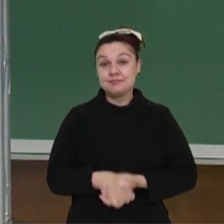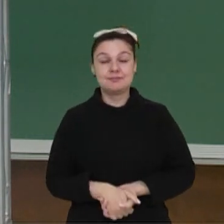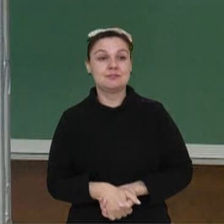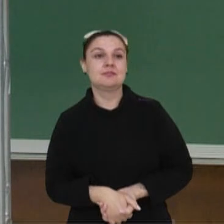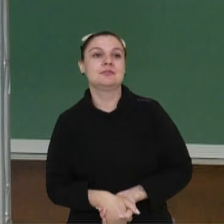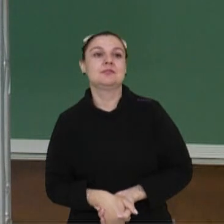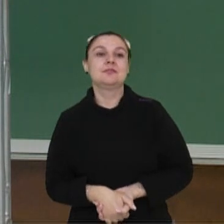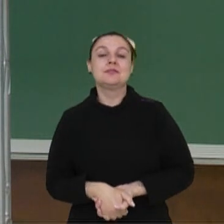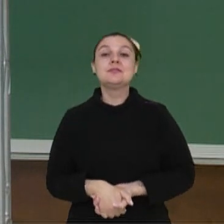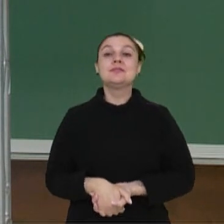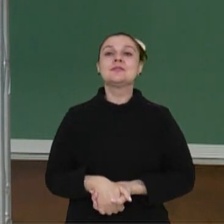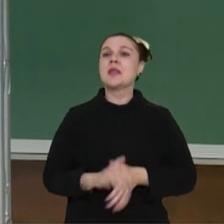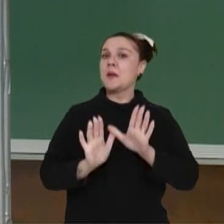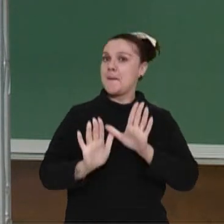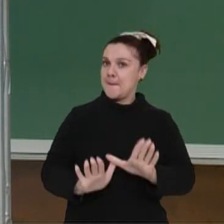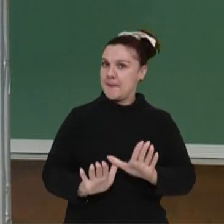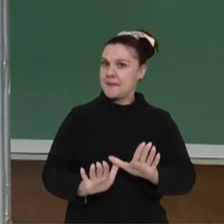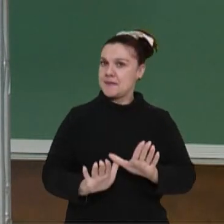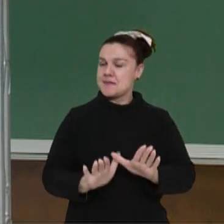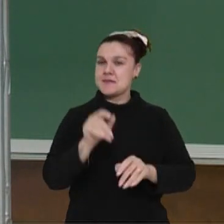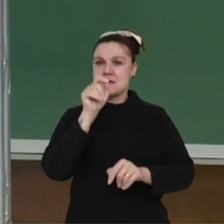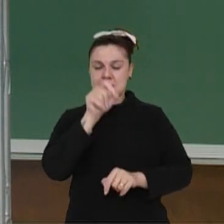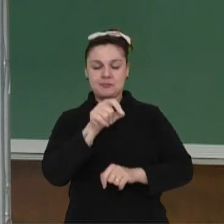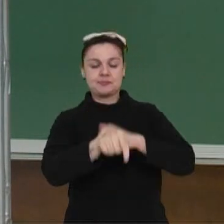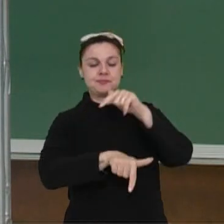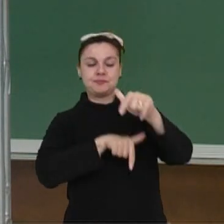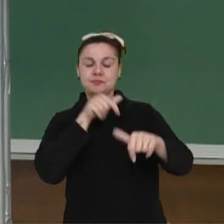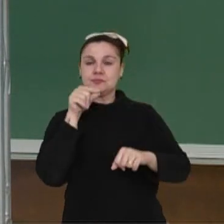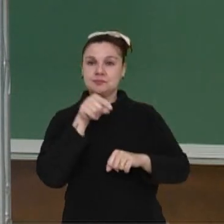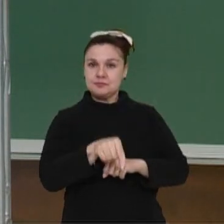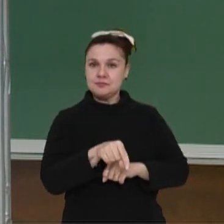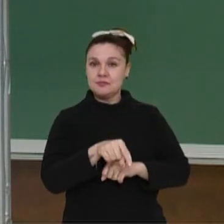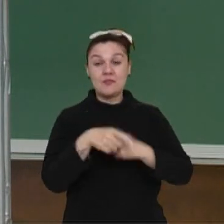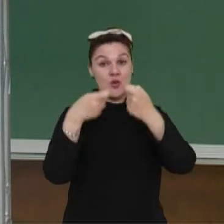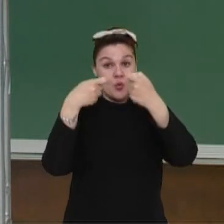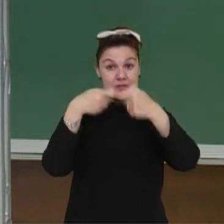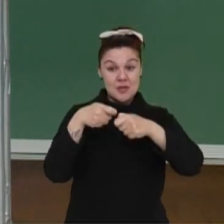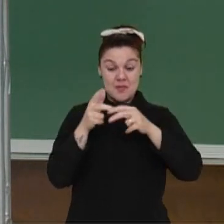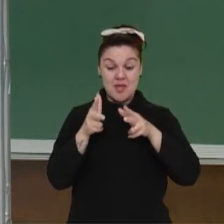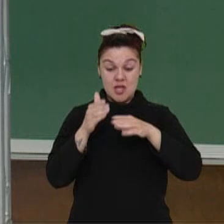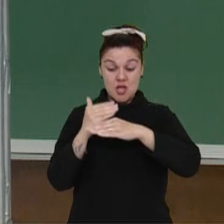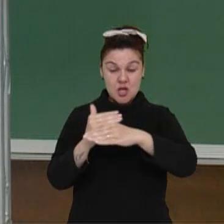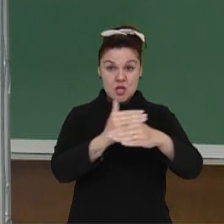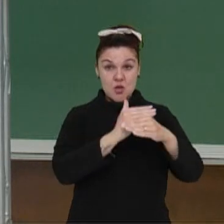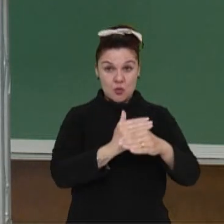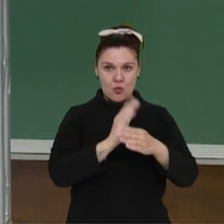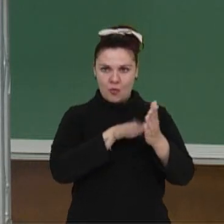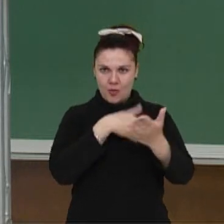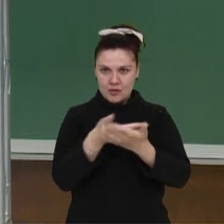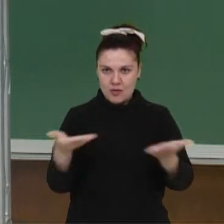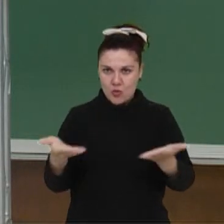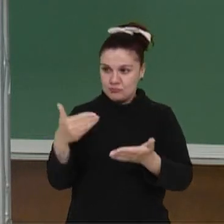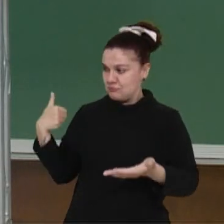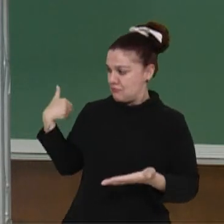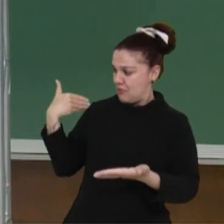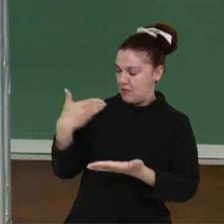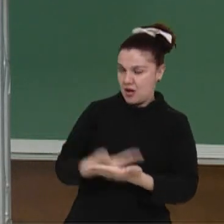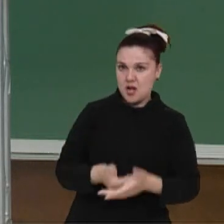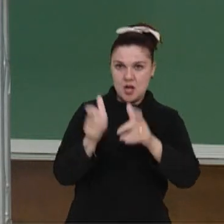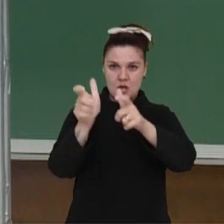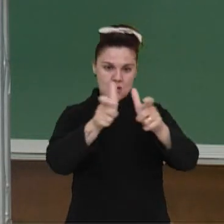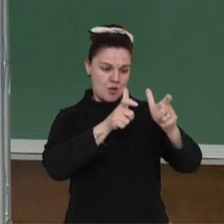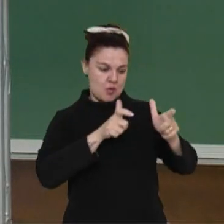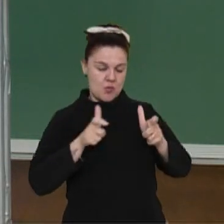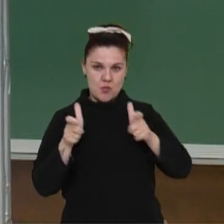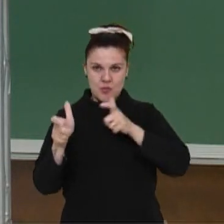aí, só que essa atividade de trabalho, né, nem sempre foi igual ou nem é igual em todos os